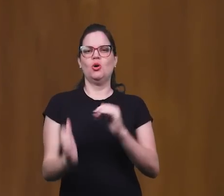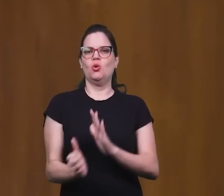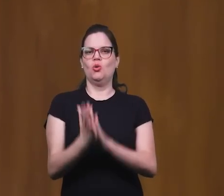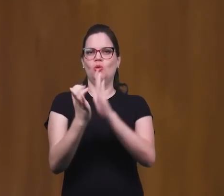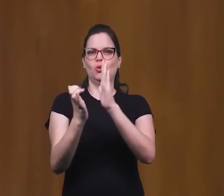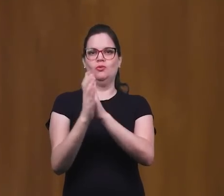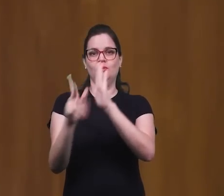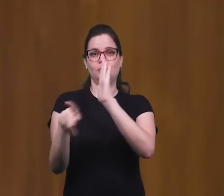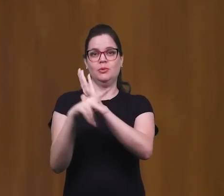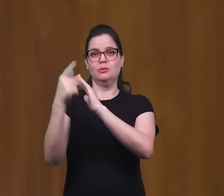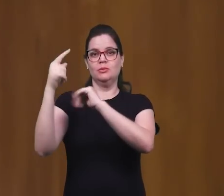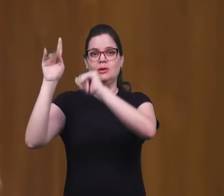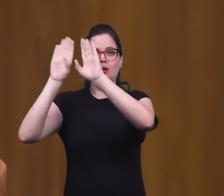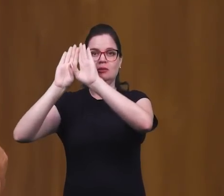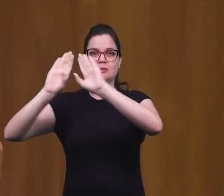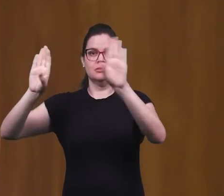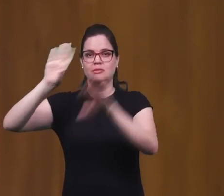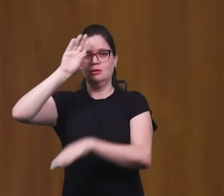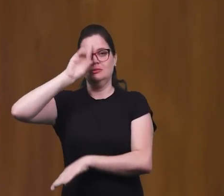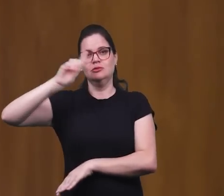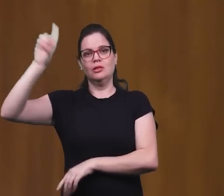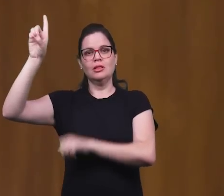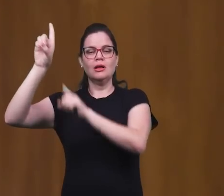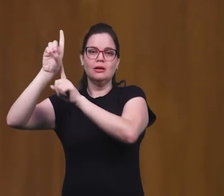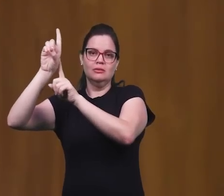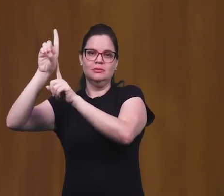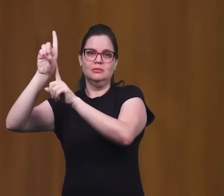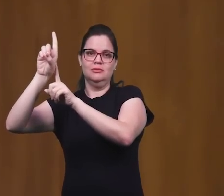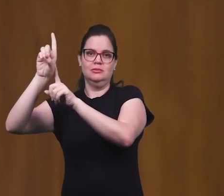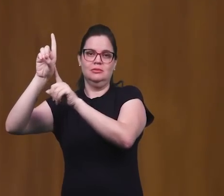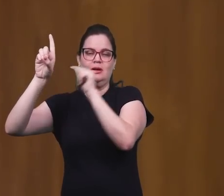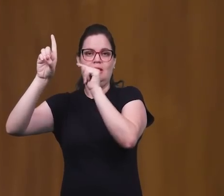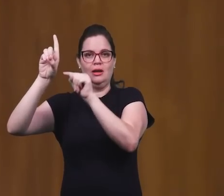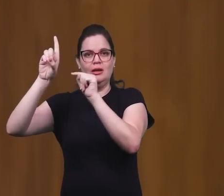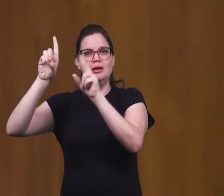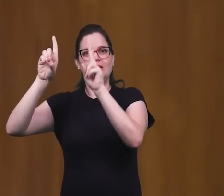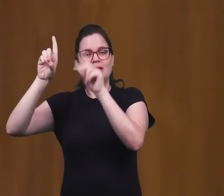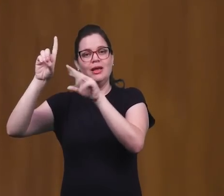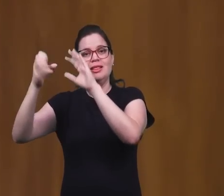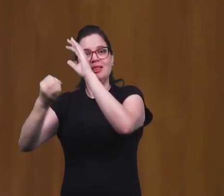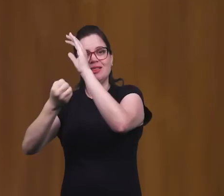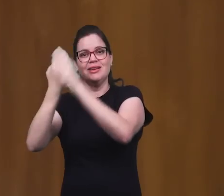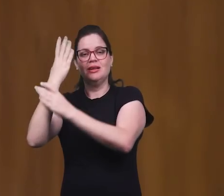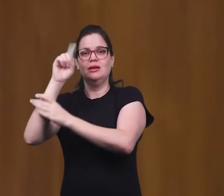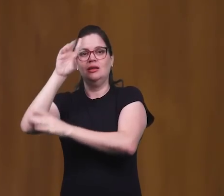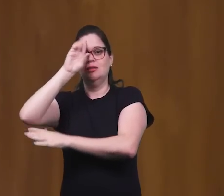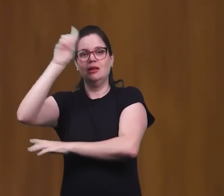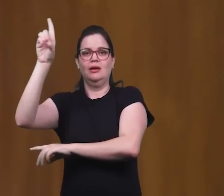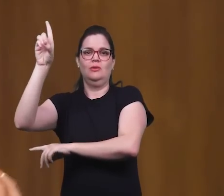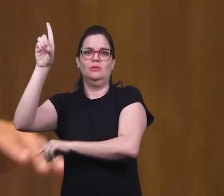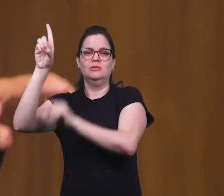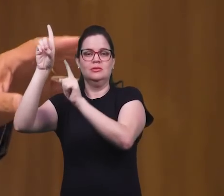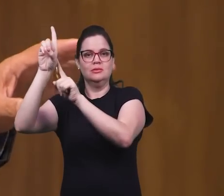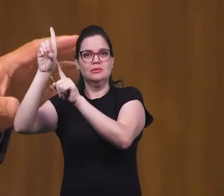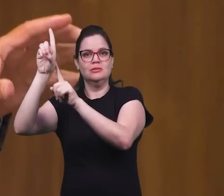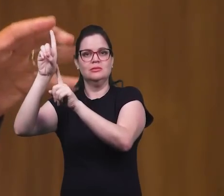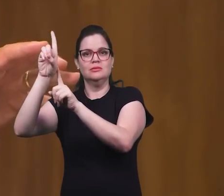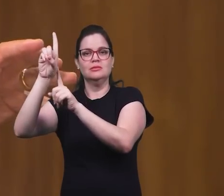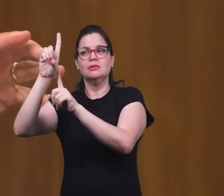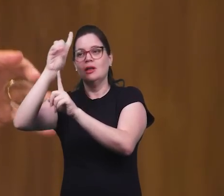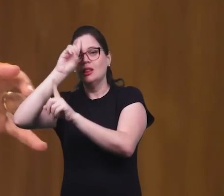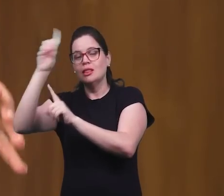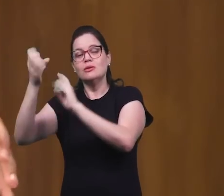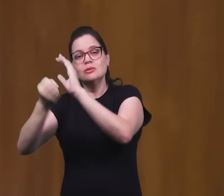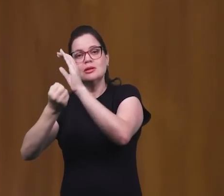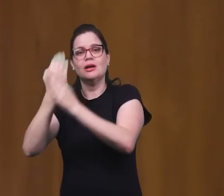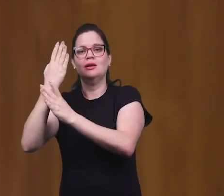né? O louvor, ele é uma produção de Deus, digamos assim, porque o louvor,